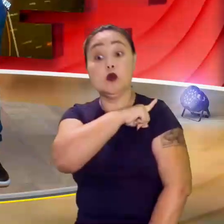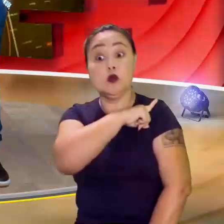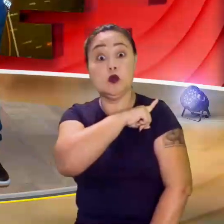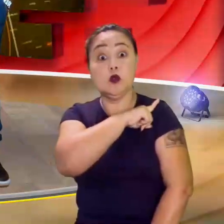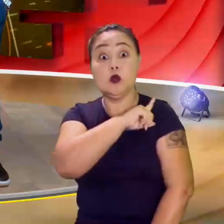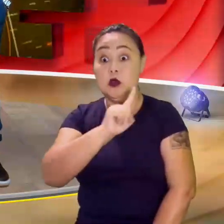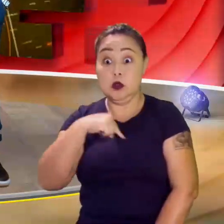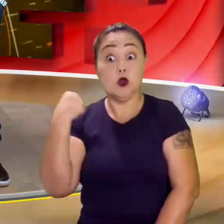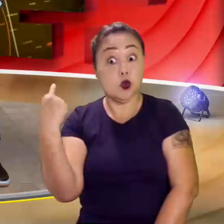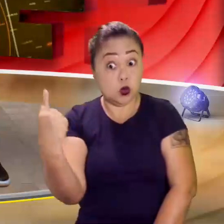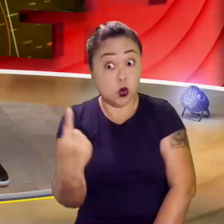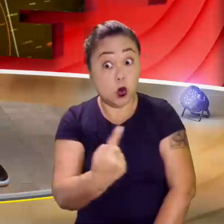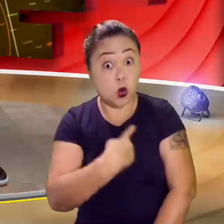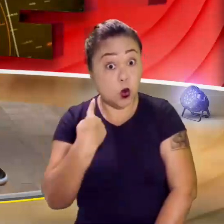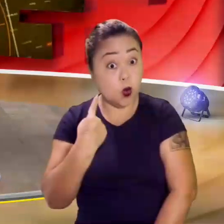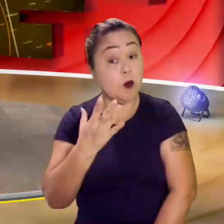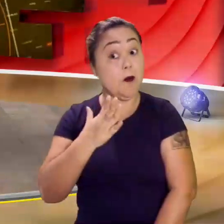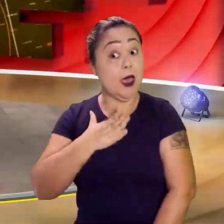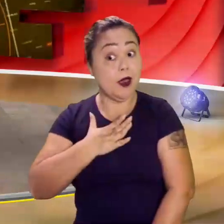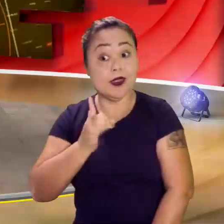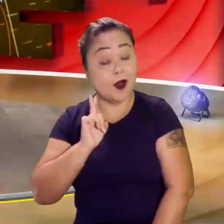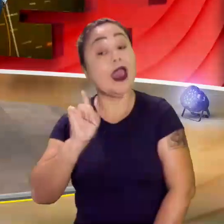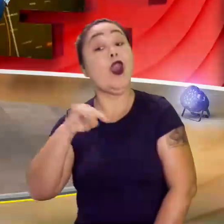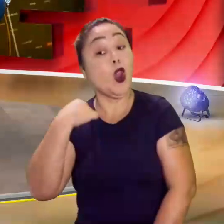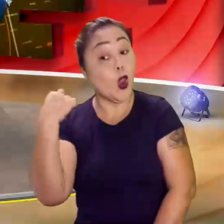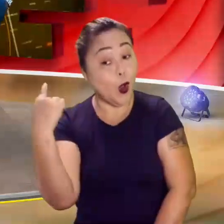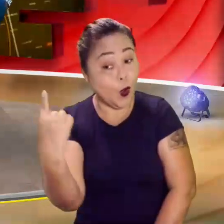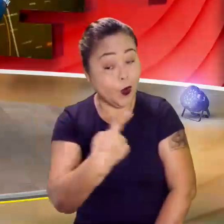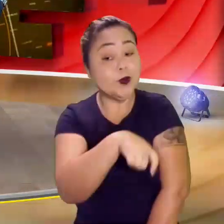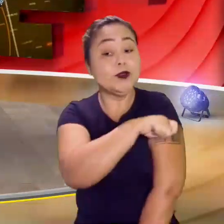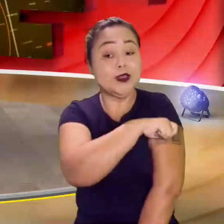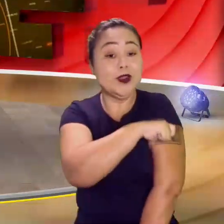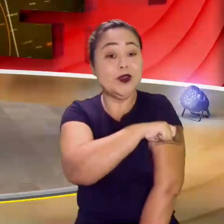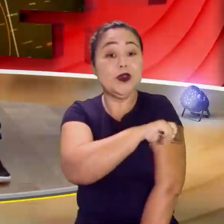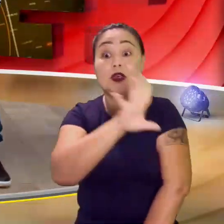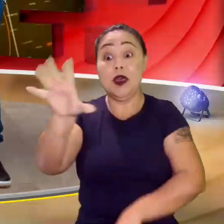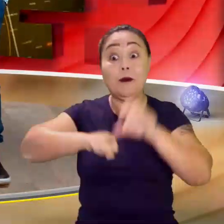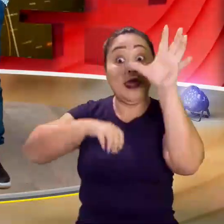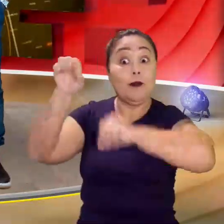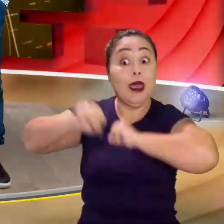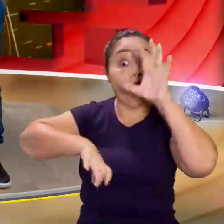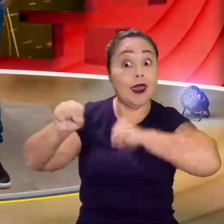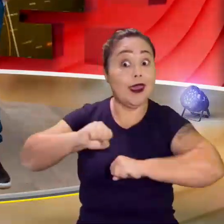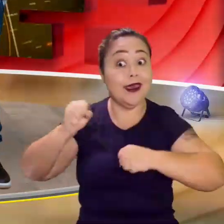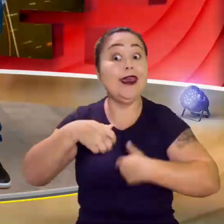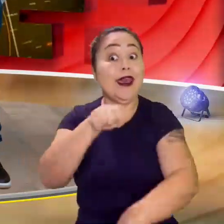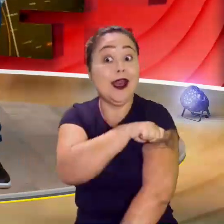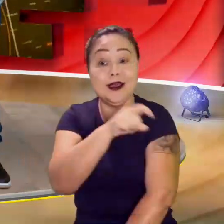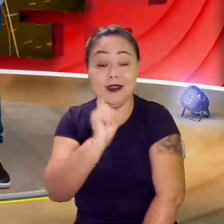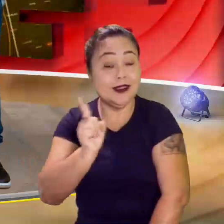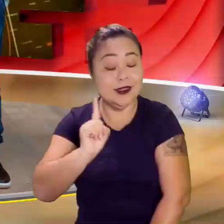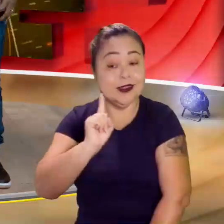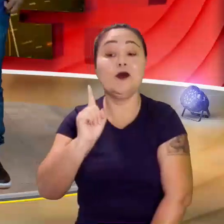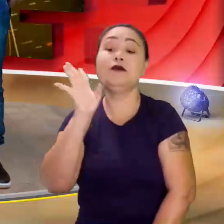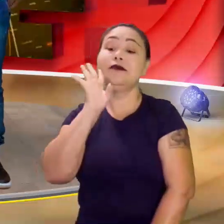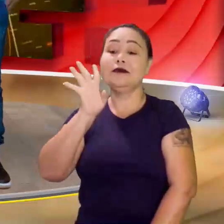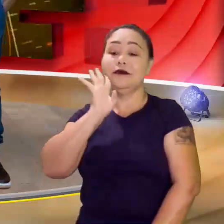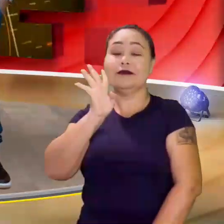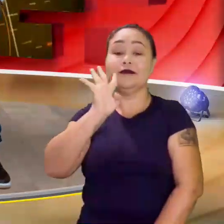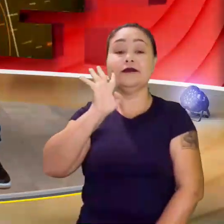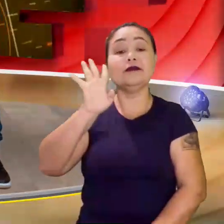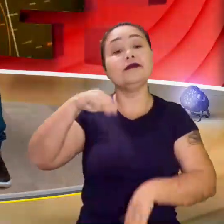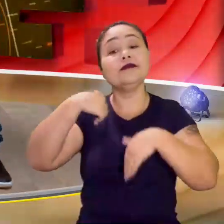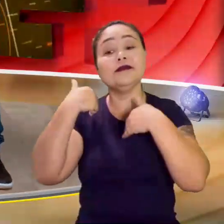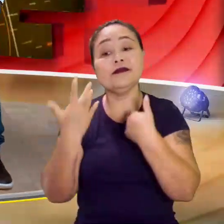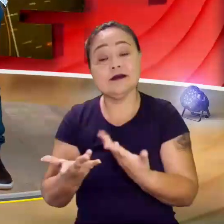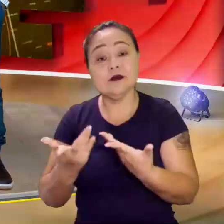tudo nosso, tá? Ela fala os meus, mas é nosso, pra gente, é nossa. Ela quer pegar de propriedade dela, mas muito legal, né? Quem sabe a